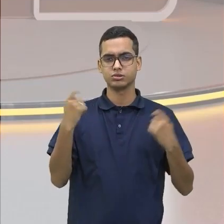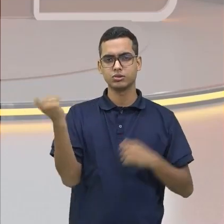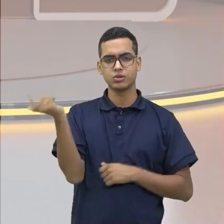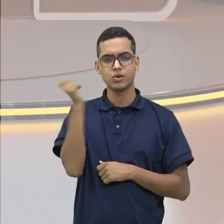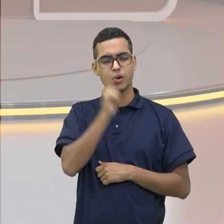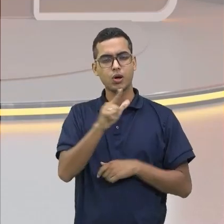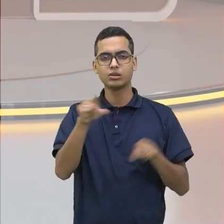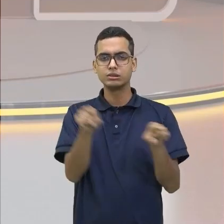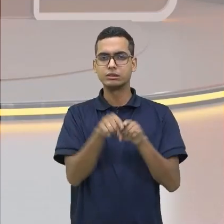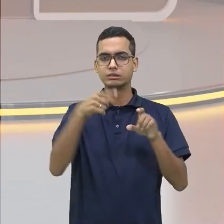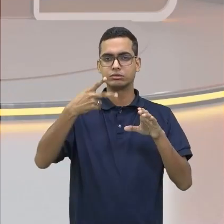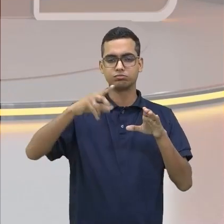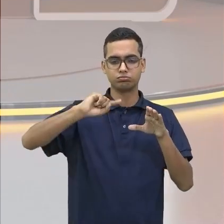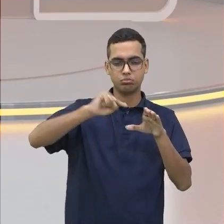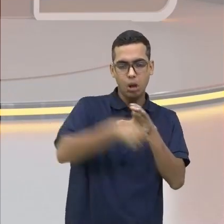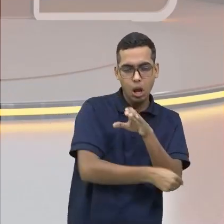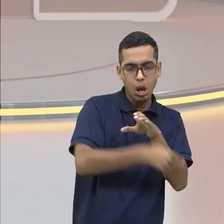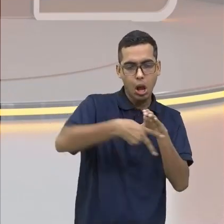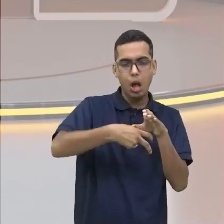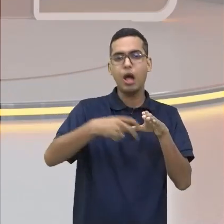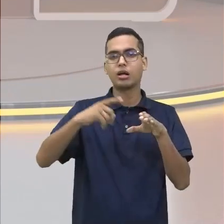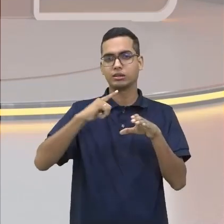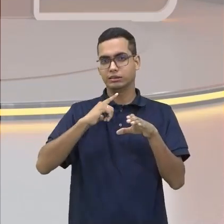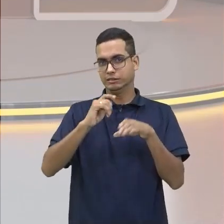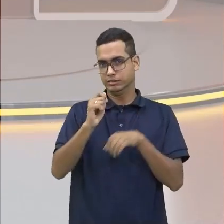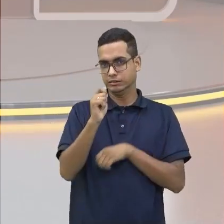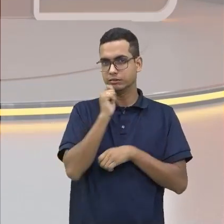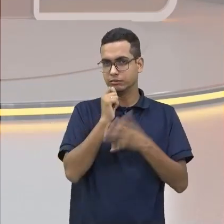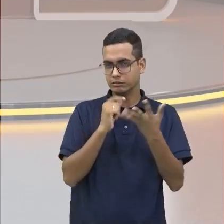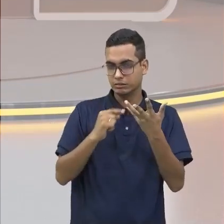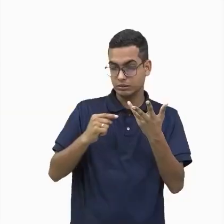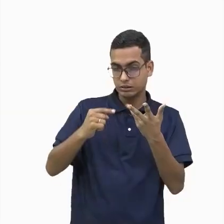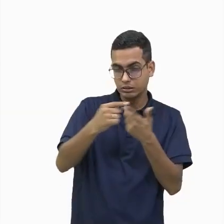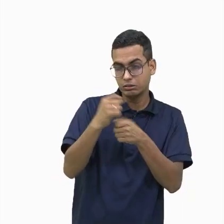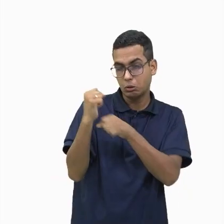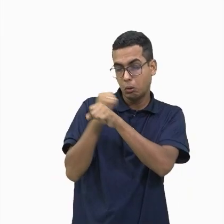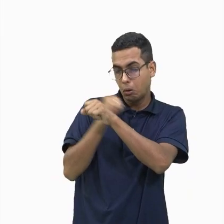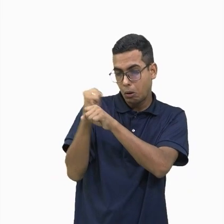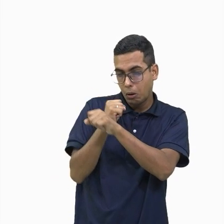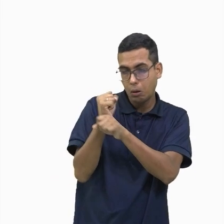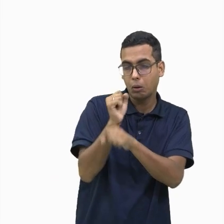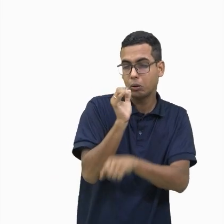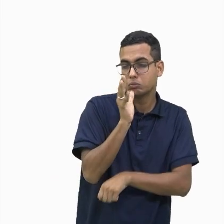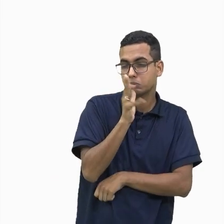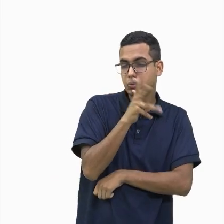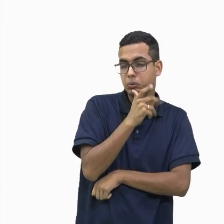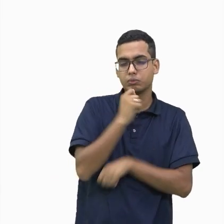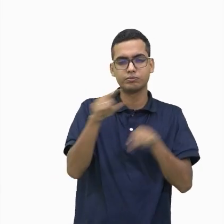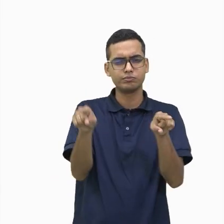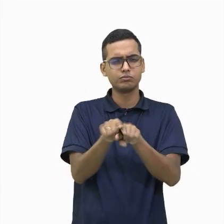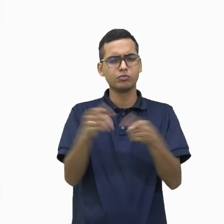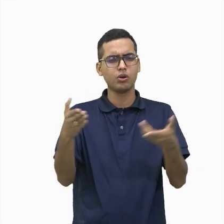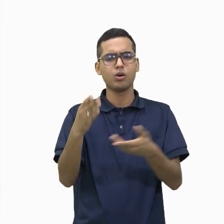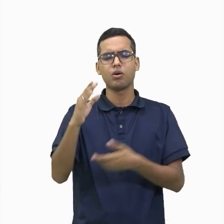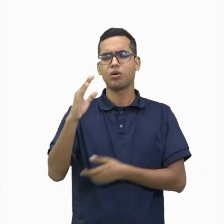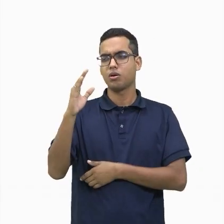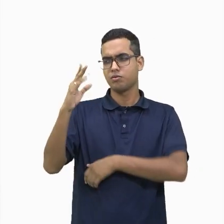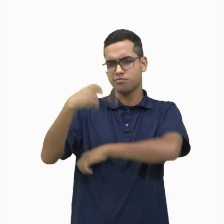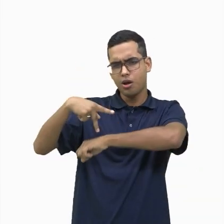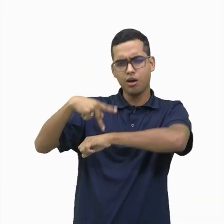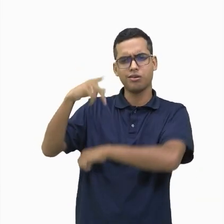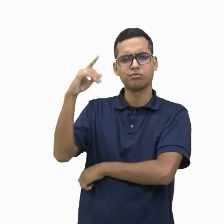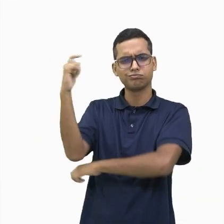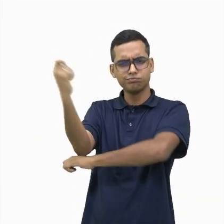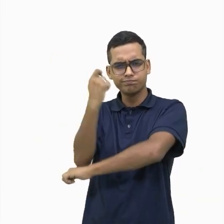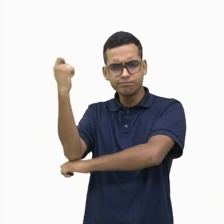ser explorada, tá? Agora, a Argentina, como é que a gente vai observar o subsolo da Argentina, gente? Na Argentina, ela